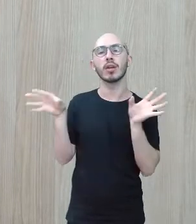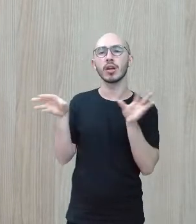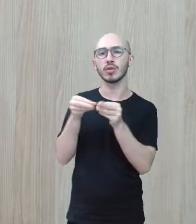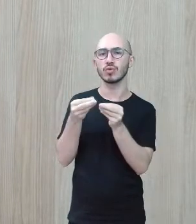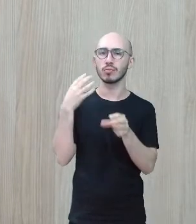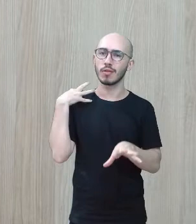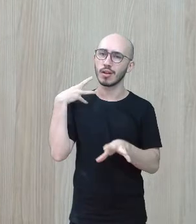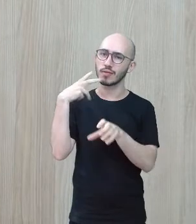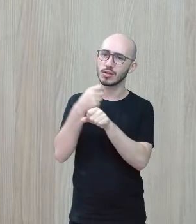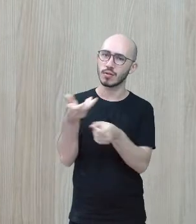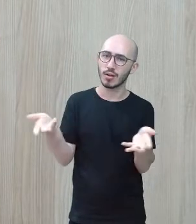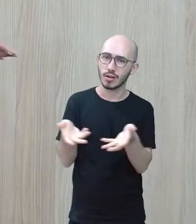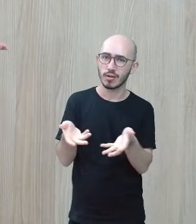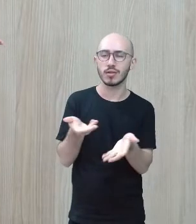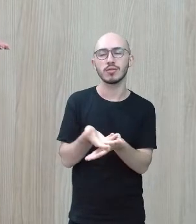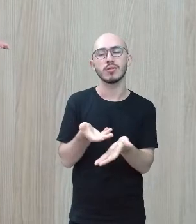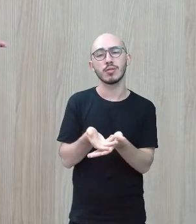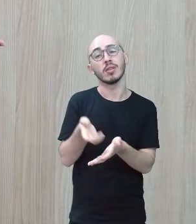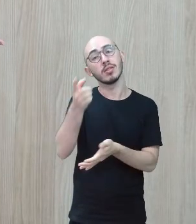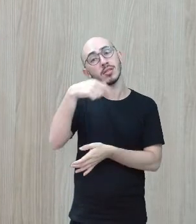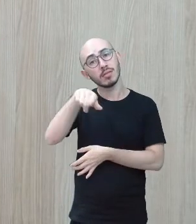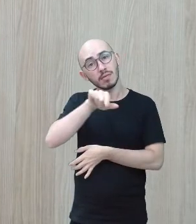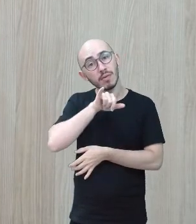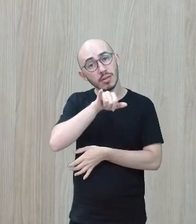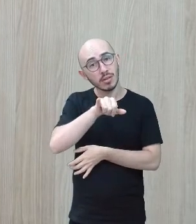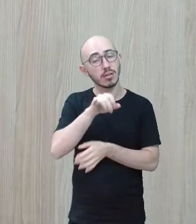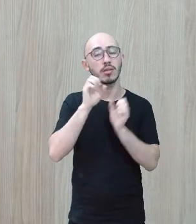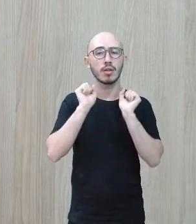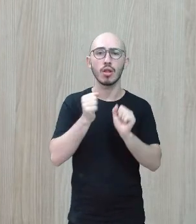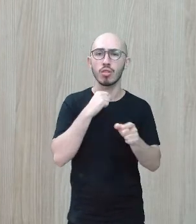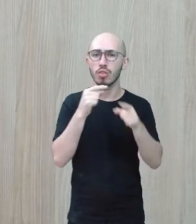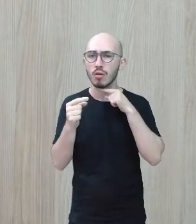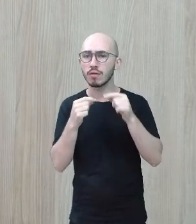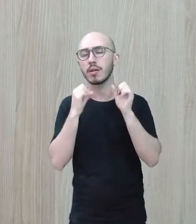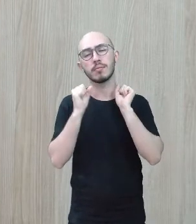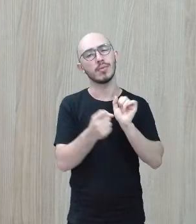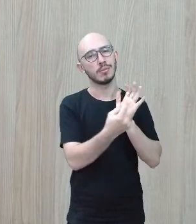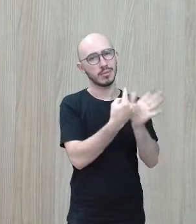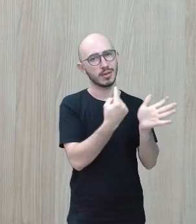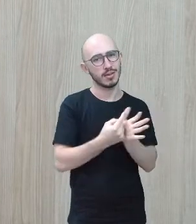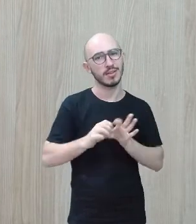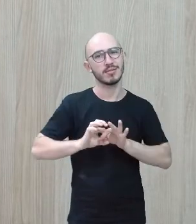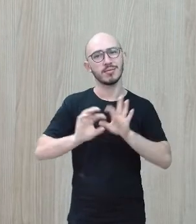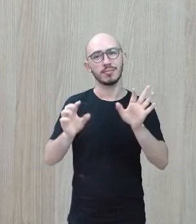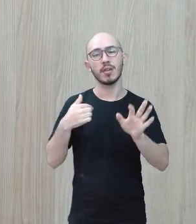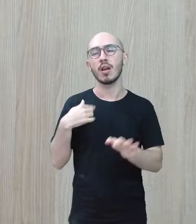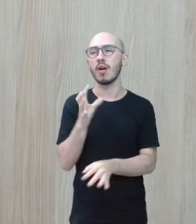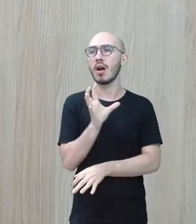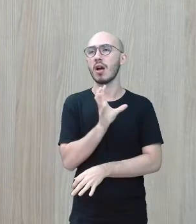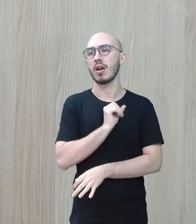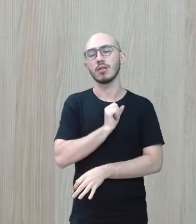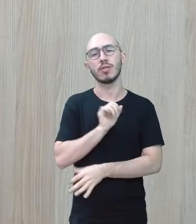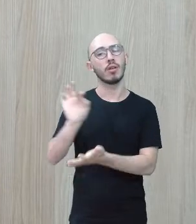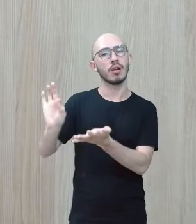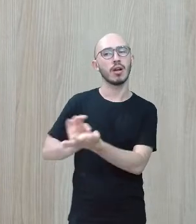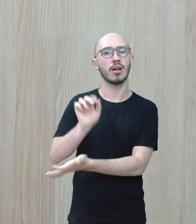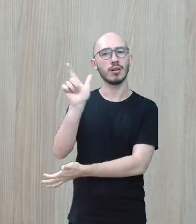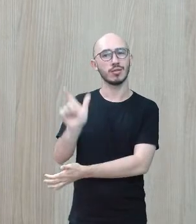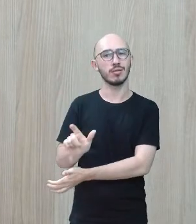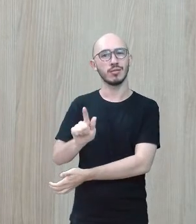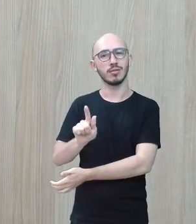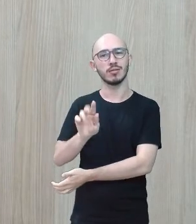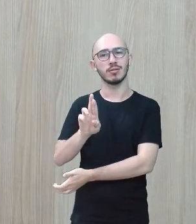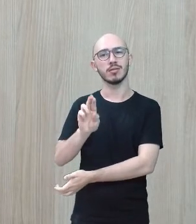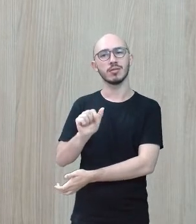que a gente viu, e se vocês tiverem alguma dúvida, a gente está por aqui, tá certo? Eu adoro o Graciliano Ramos, eu queria fazer aí